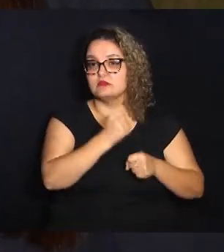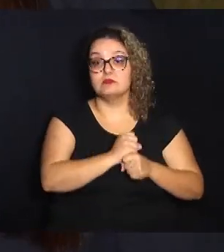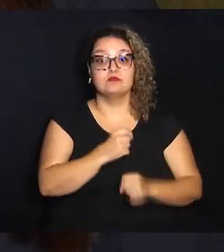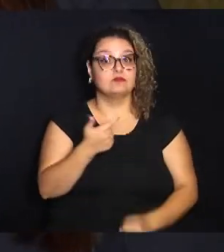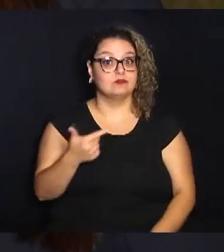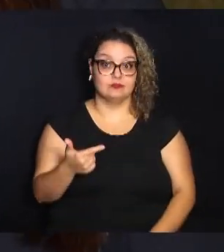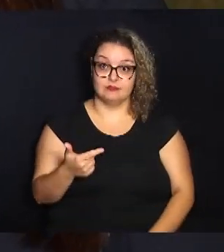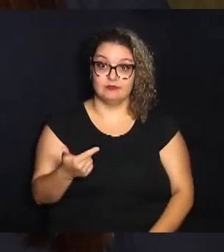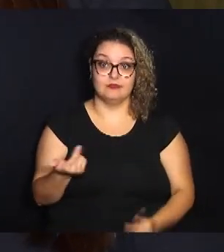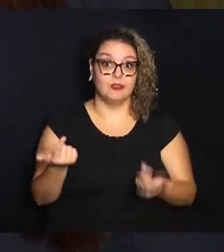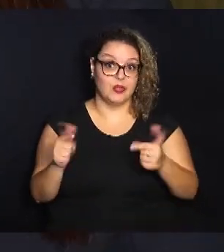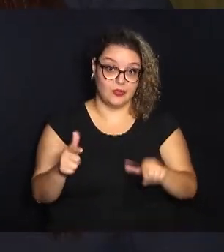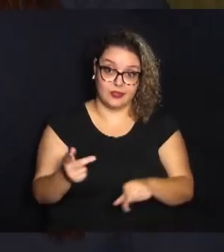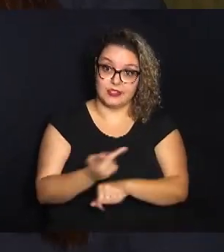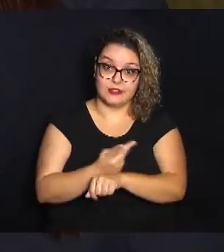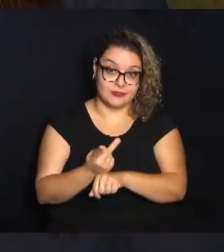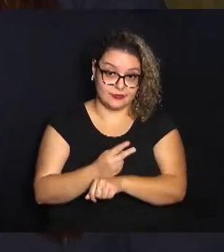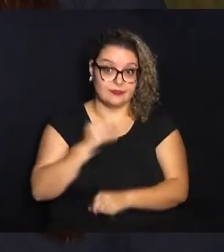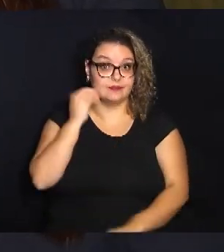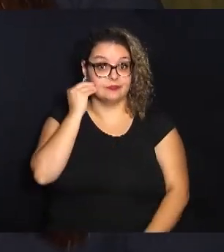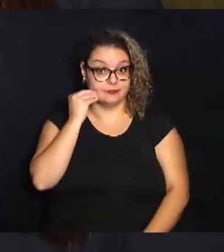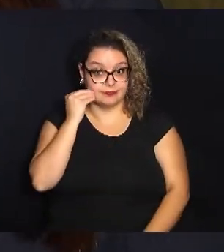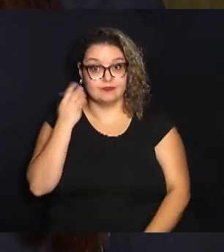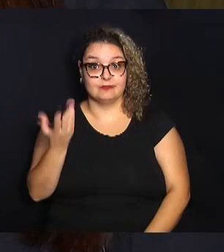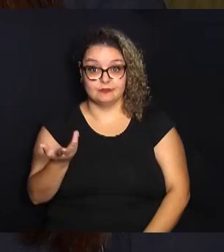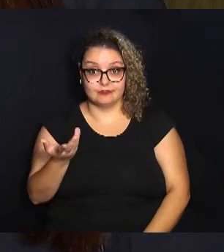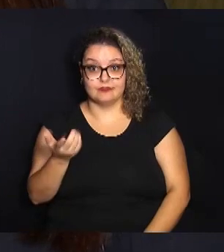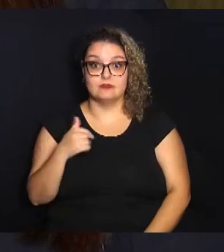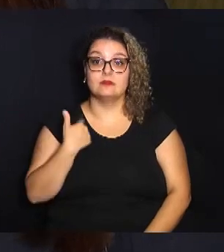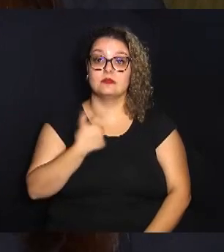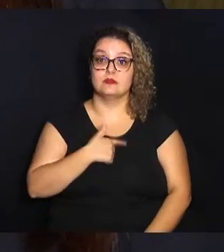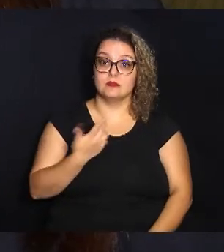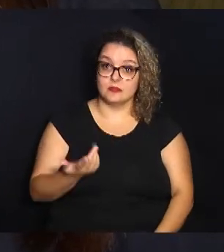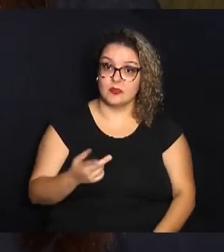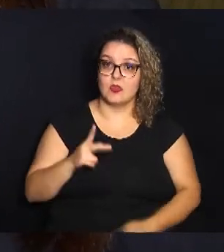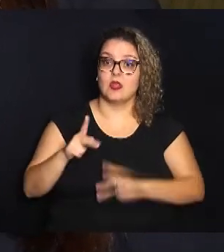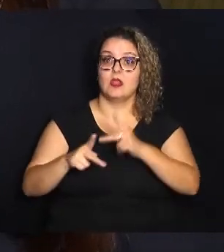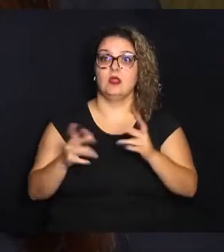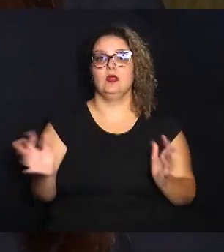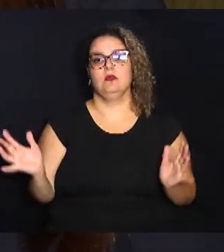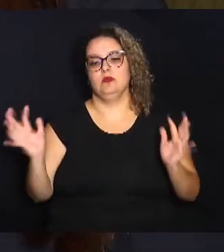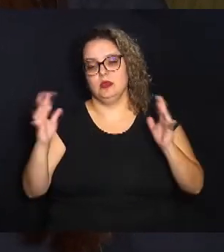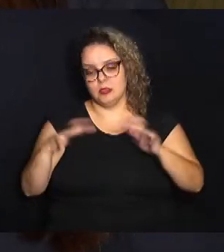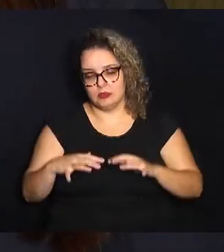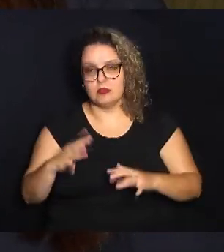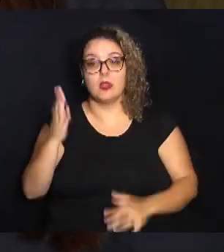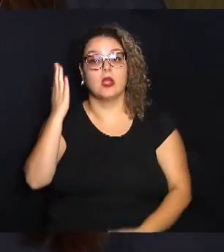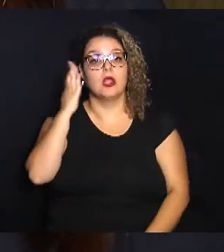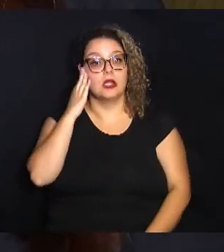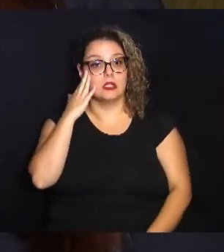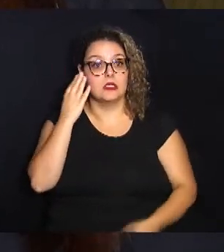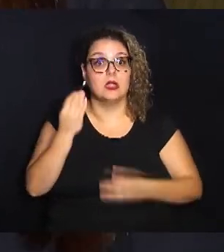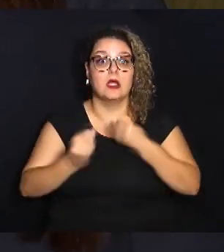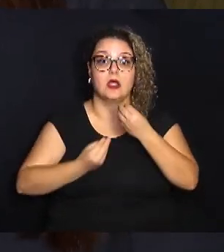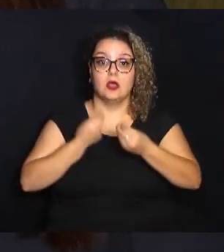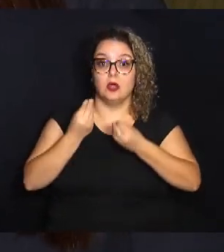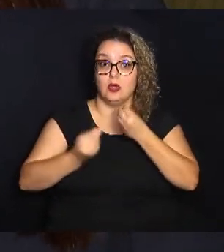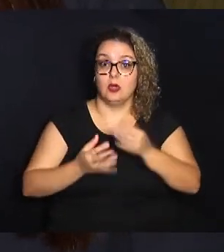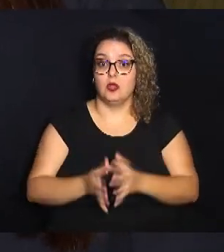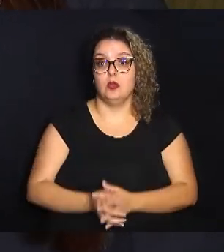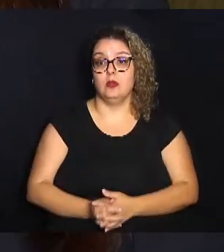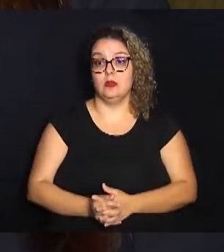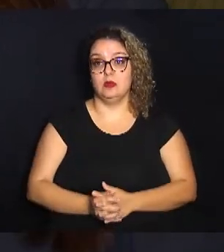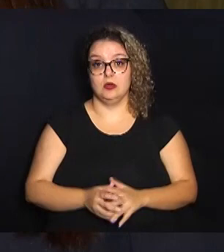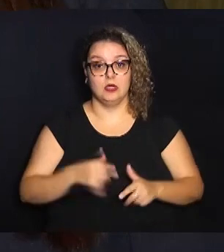anos atrás nós não tínhamos nem onde buscar experiências então nós tivemos que trazer a população aqui para dentro entender como é que a